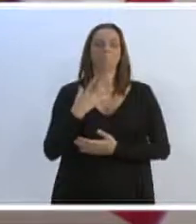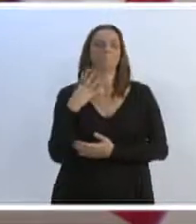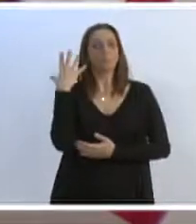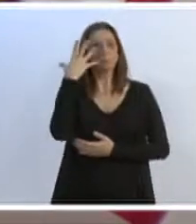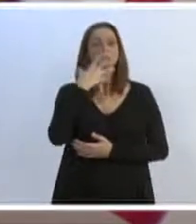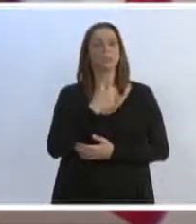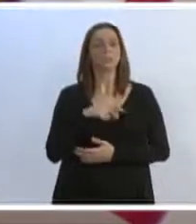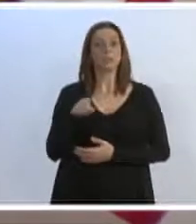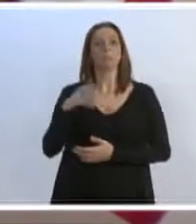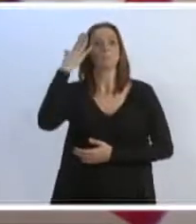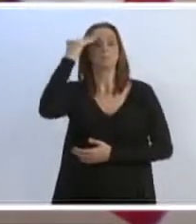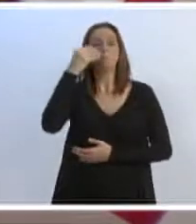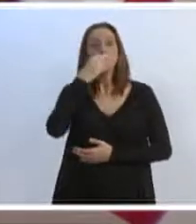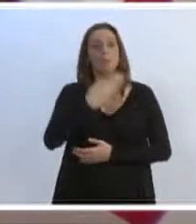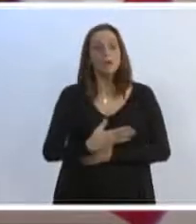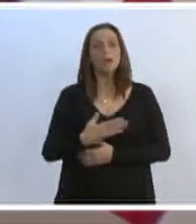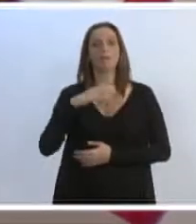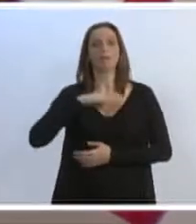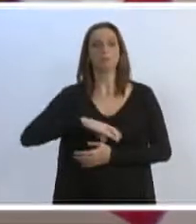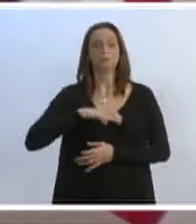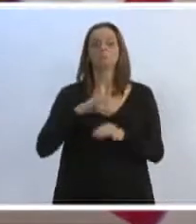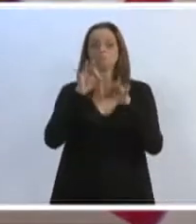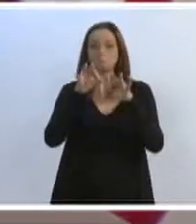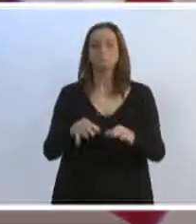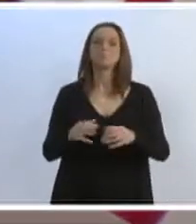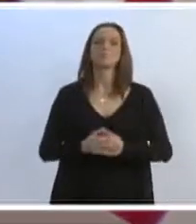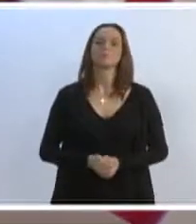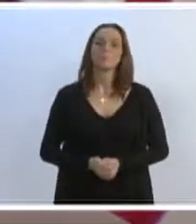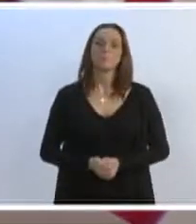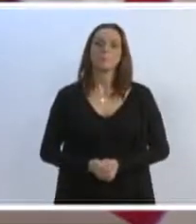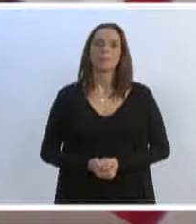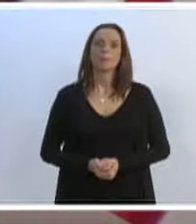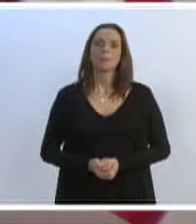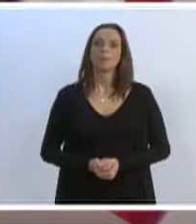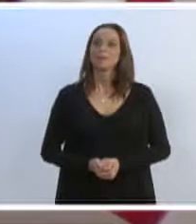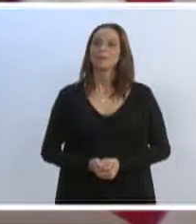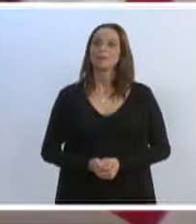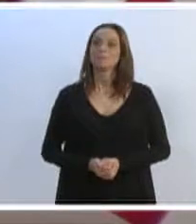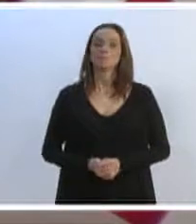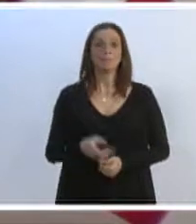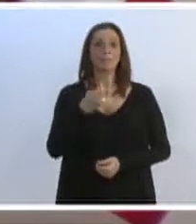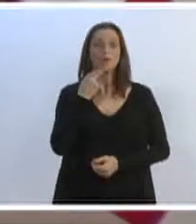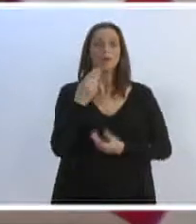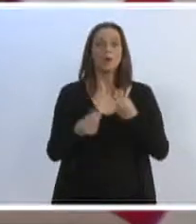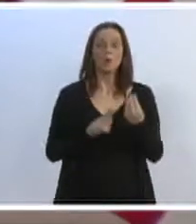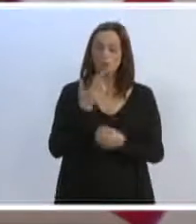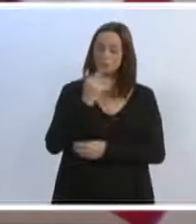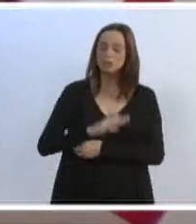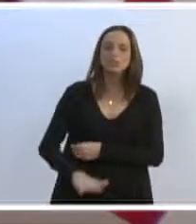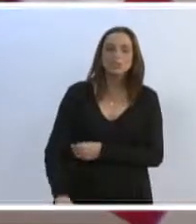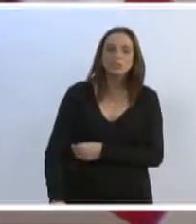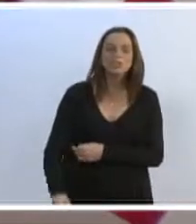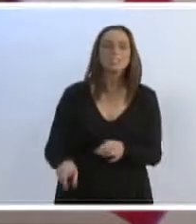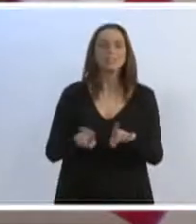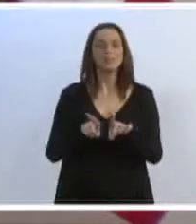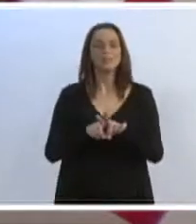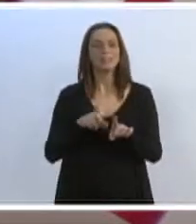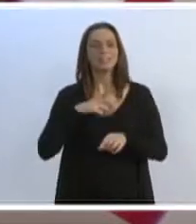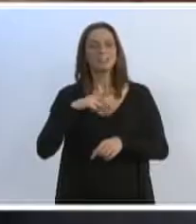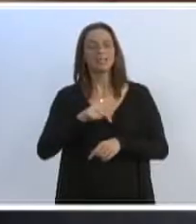tio-avô, e ele já morava em Curitiba naquele momento, e escrevia um pouco sobre o que ele lembrava